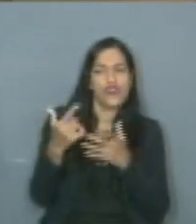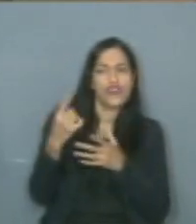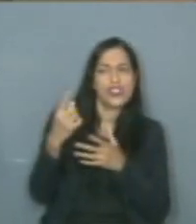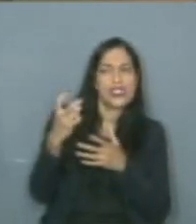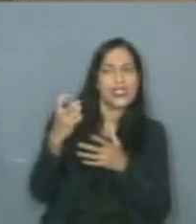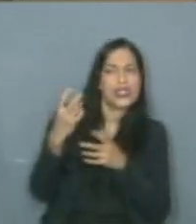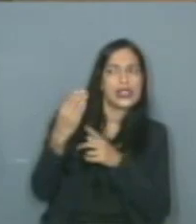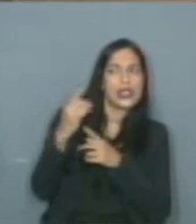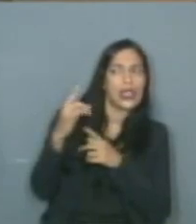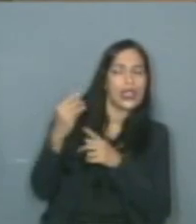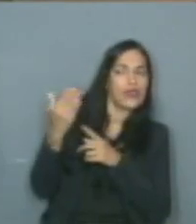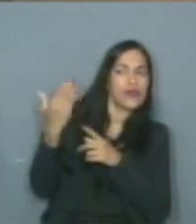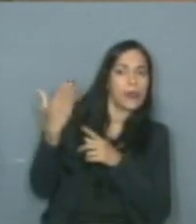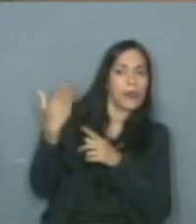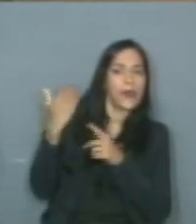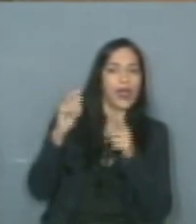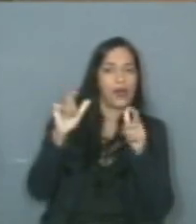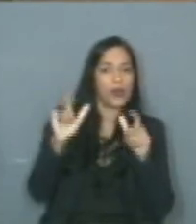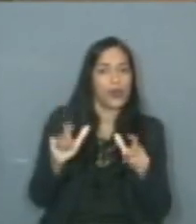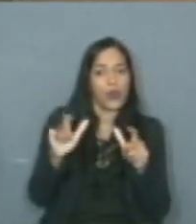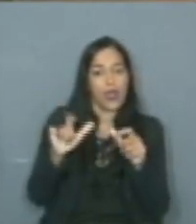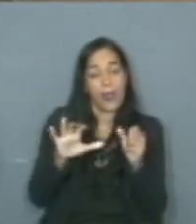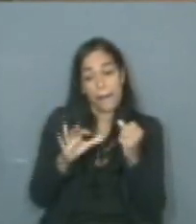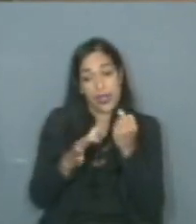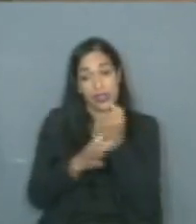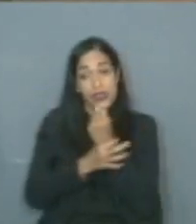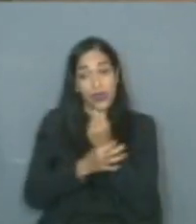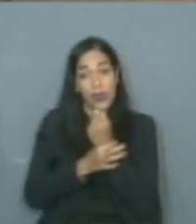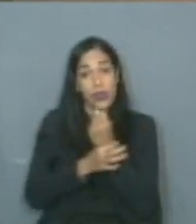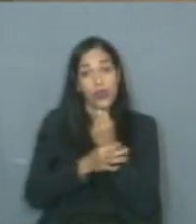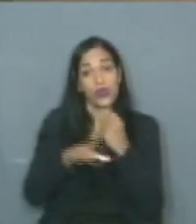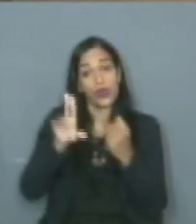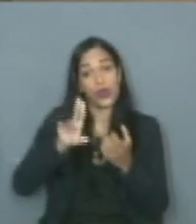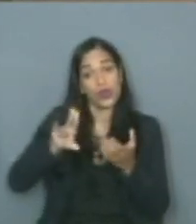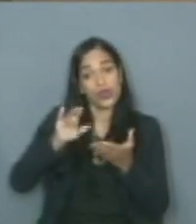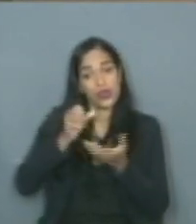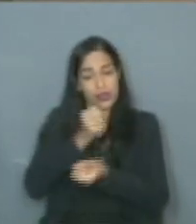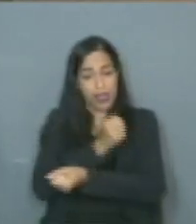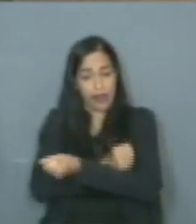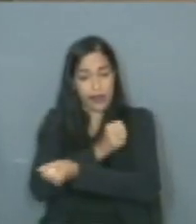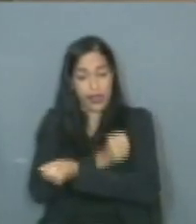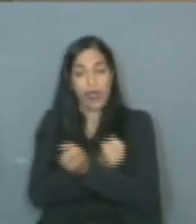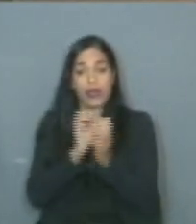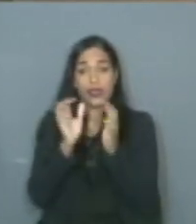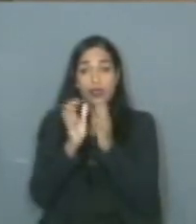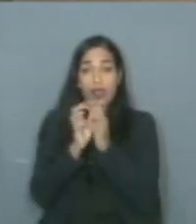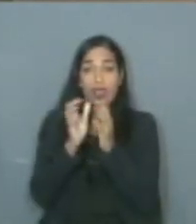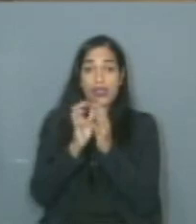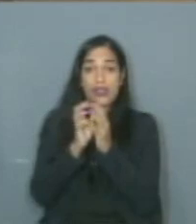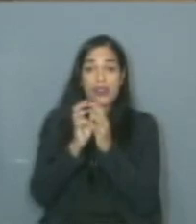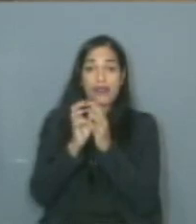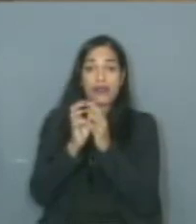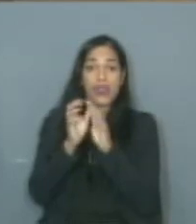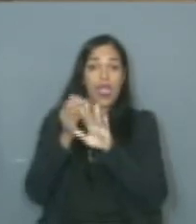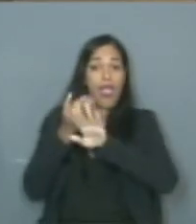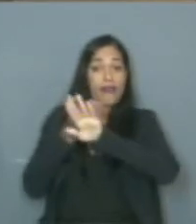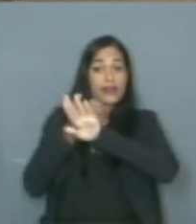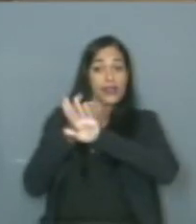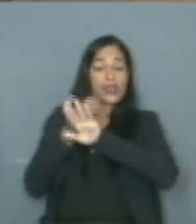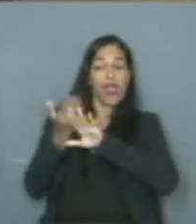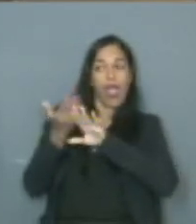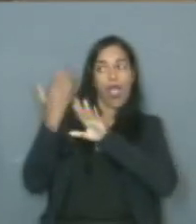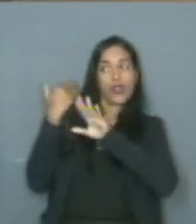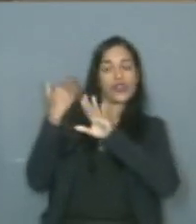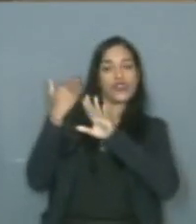eu postei que o lugar mais seguro de usar crack em Recife é atrás da delegacia de Boa